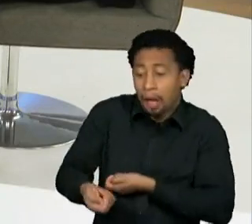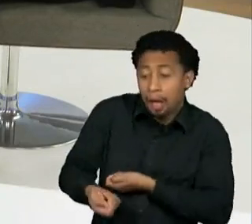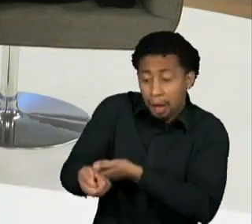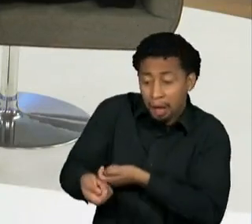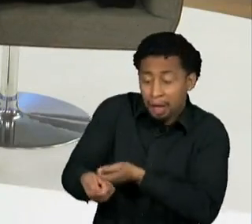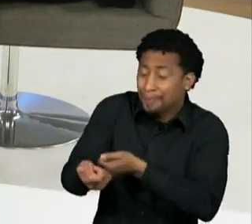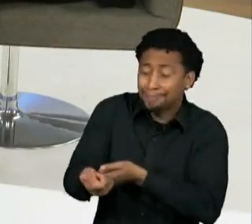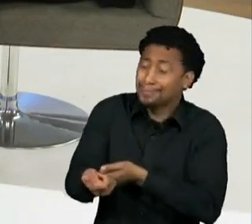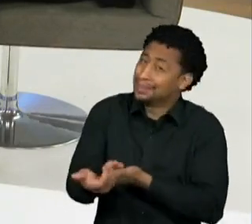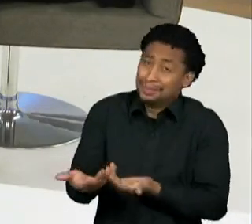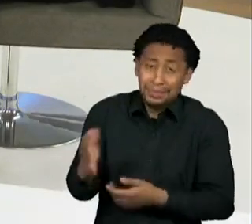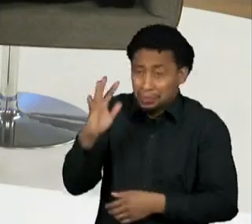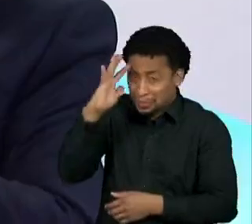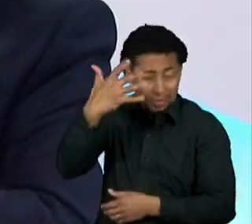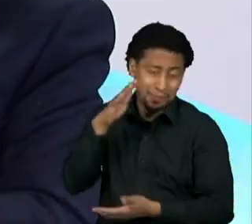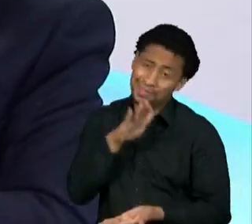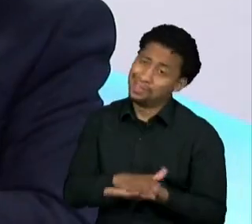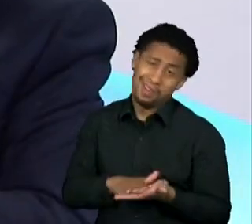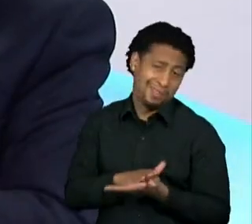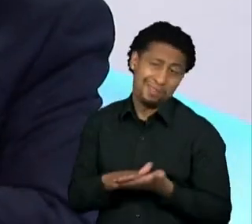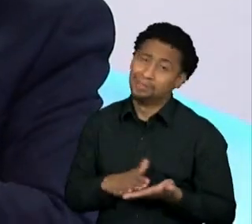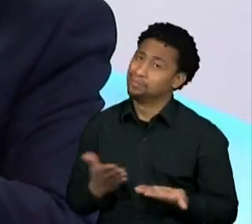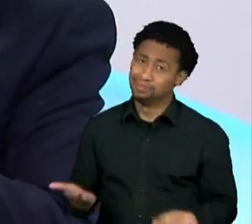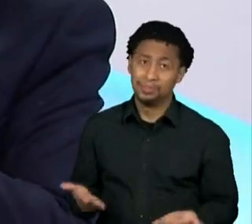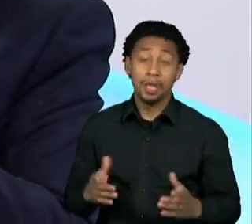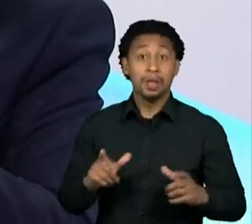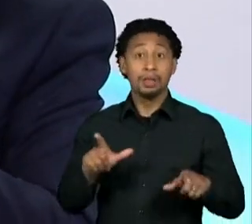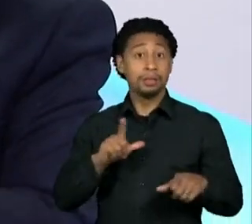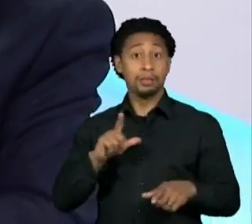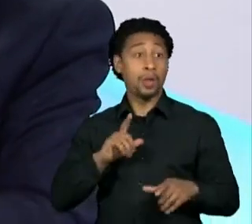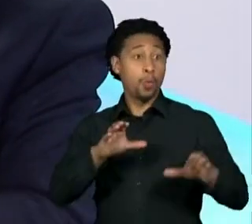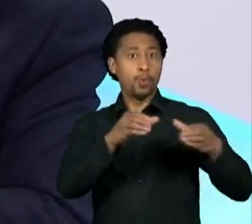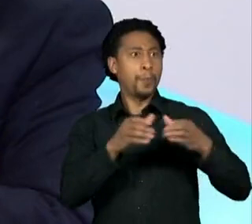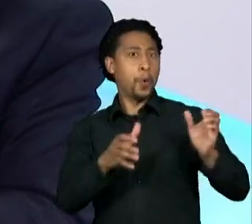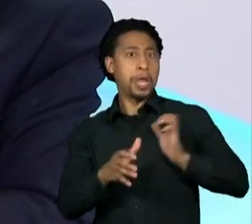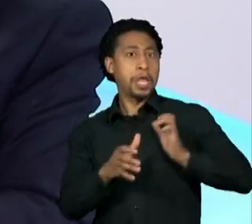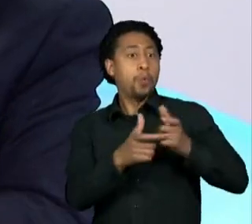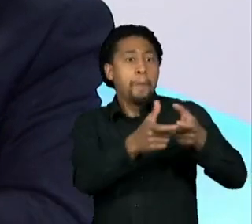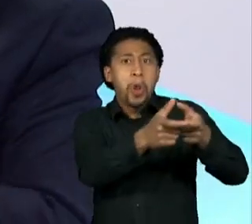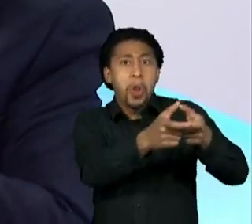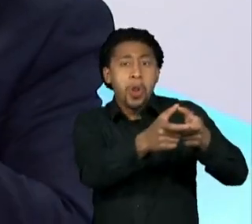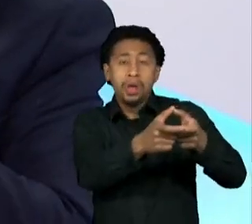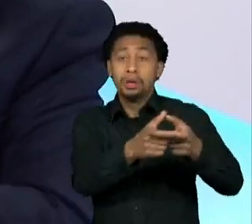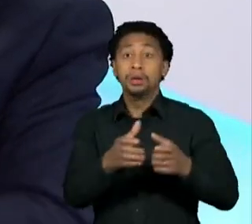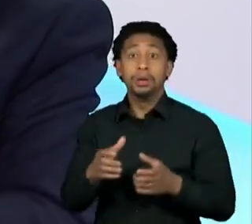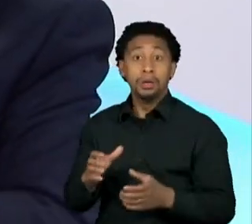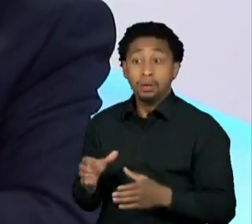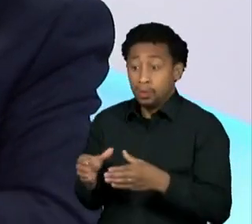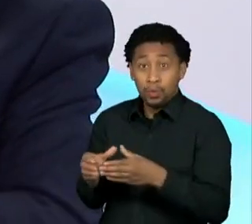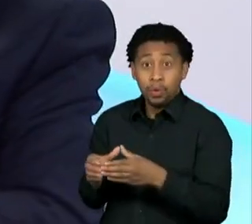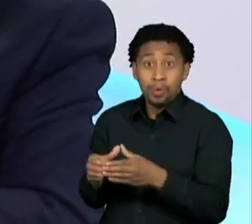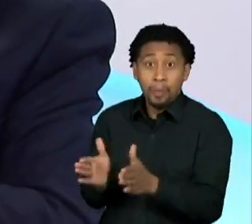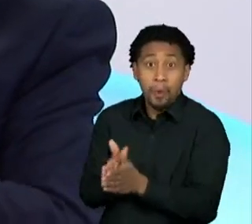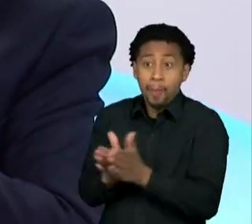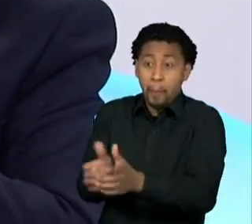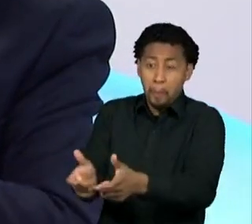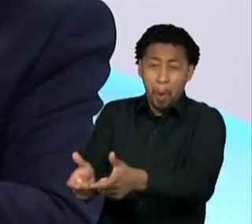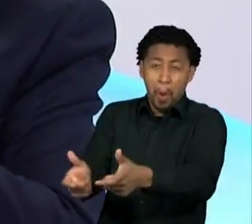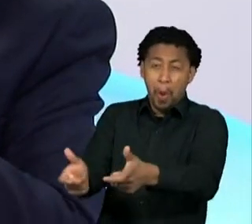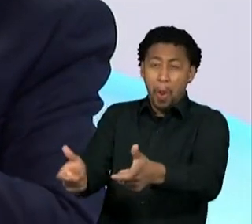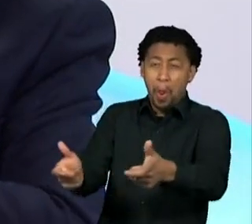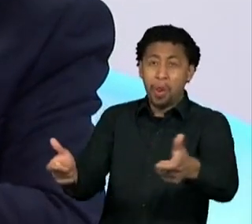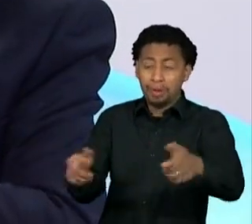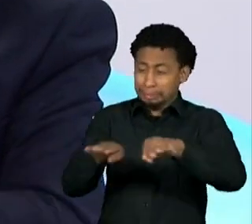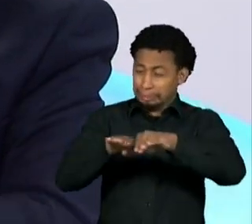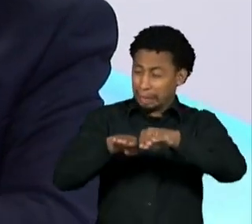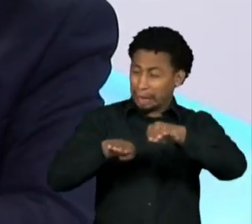renda e riqueza ao longo do tempo menos temos uma situação em que dedicamos muito menos atenção aos primeiros anos que é